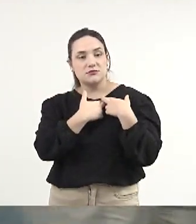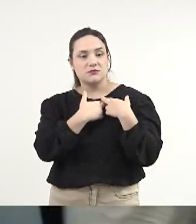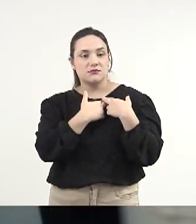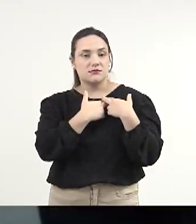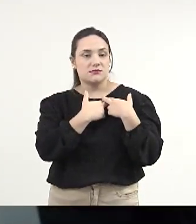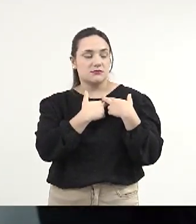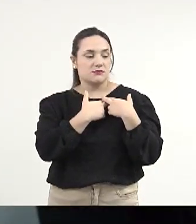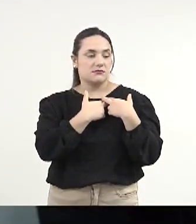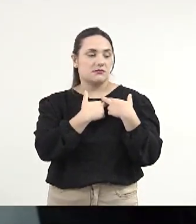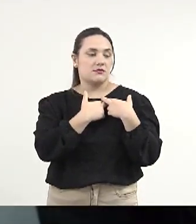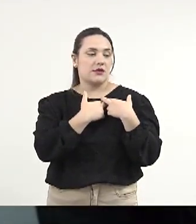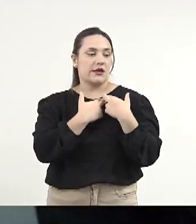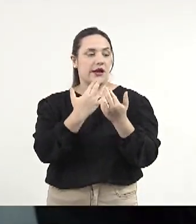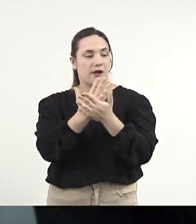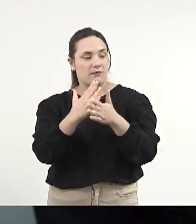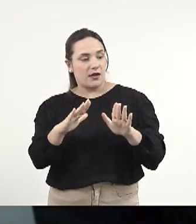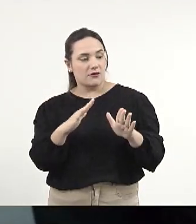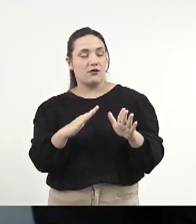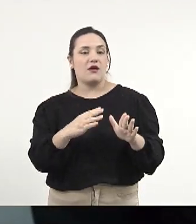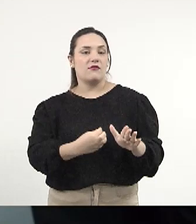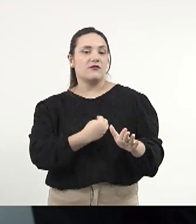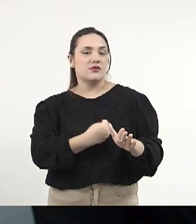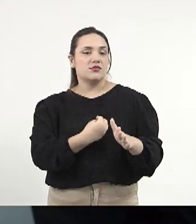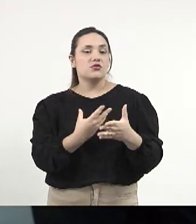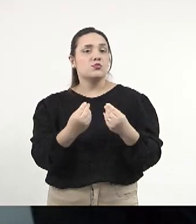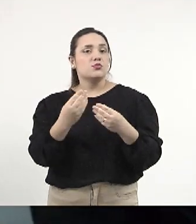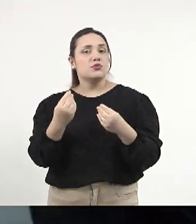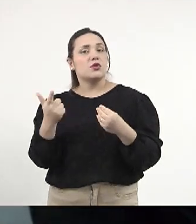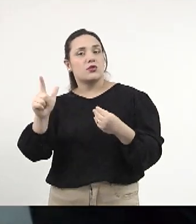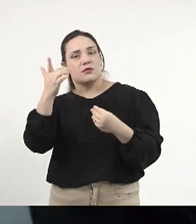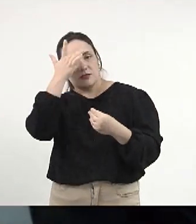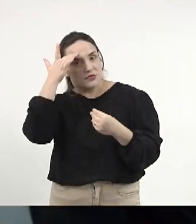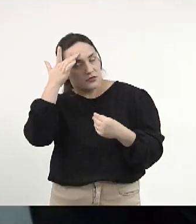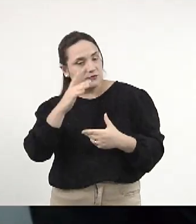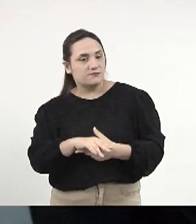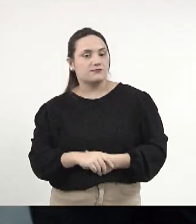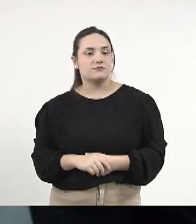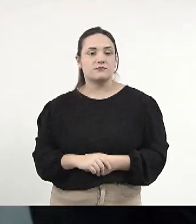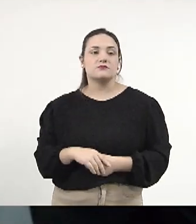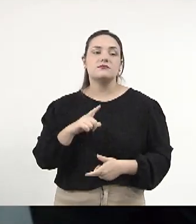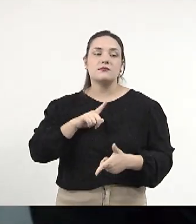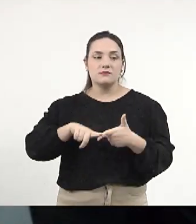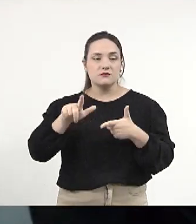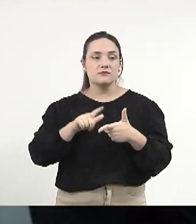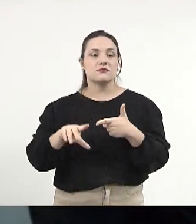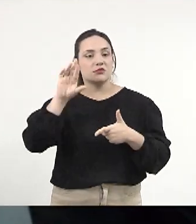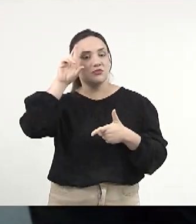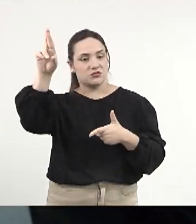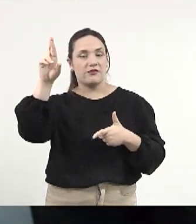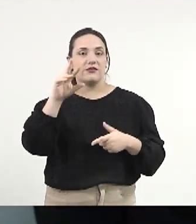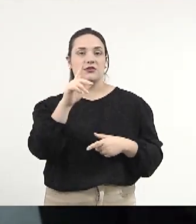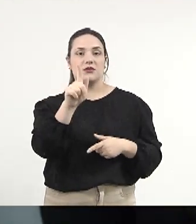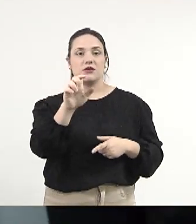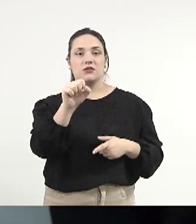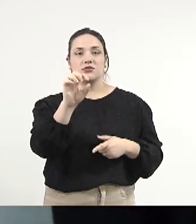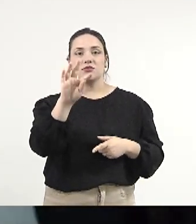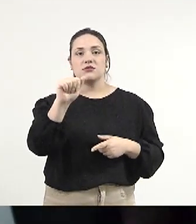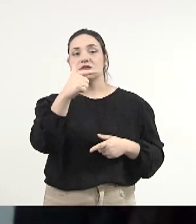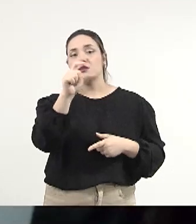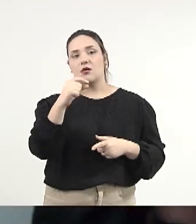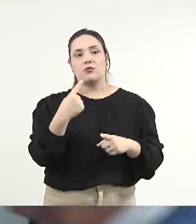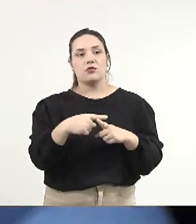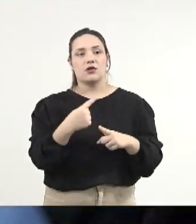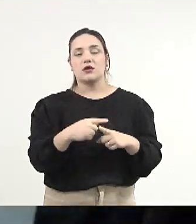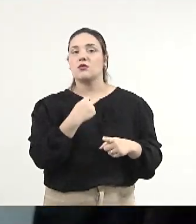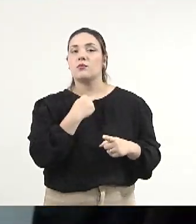por destruir a vida de várias outras, então tem um problema na gestão. Porque uma pessoa